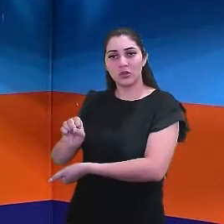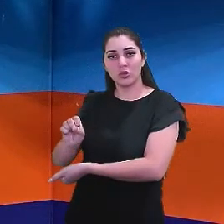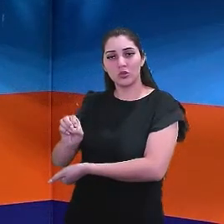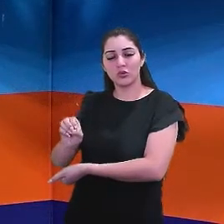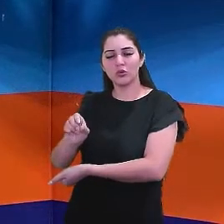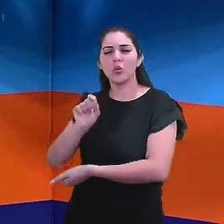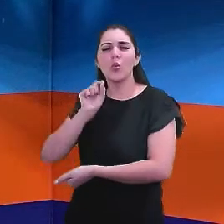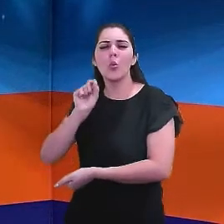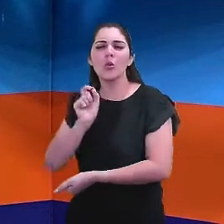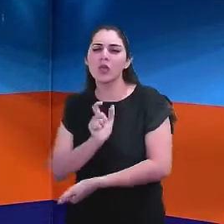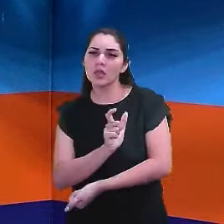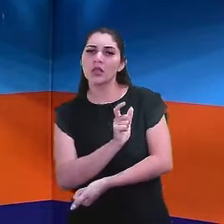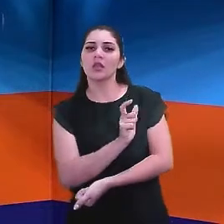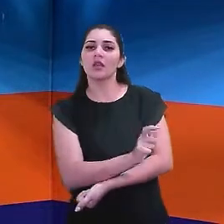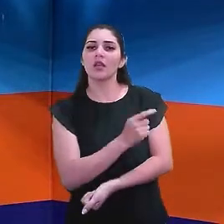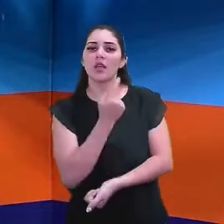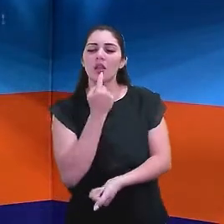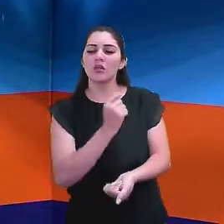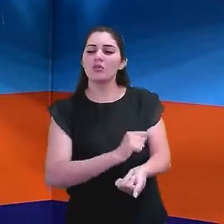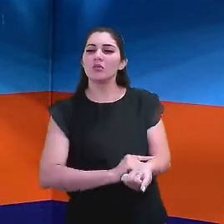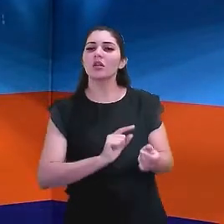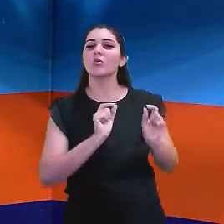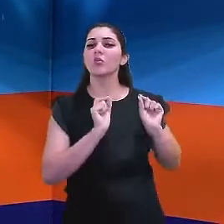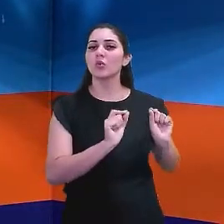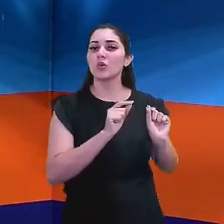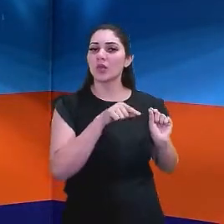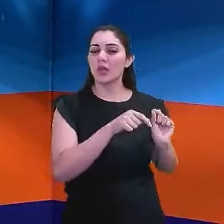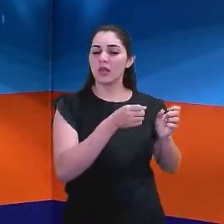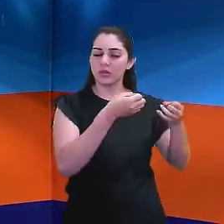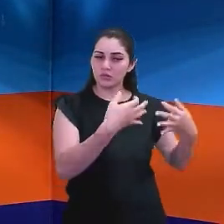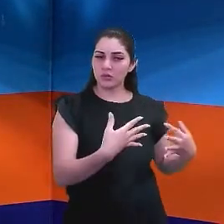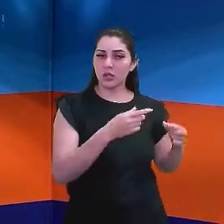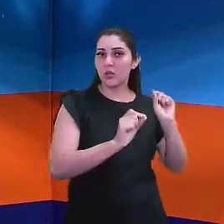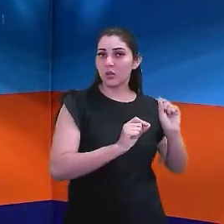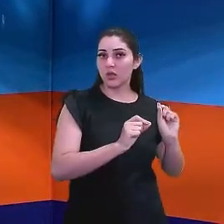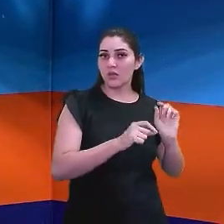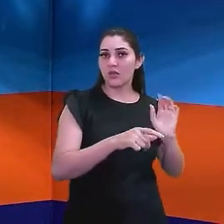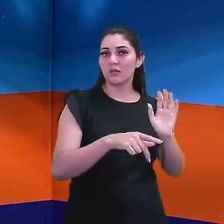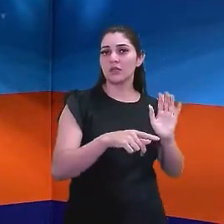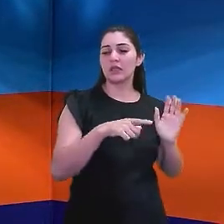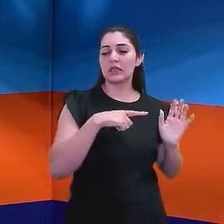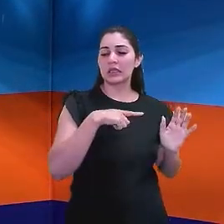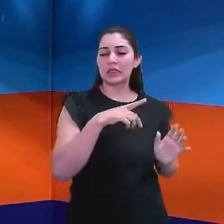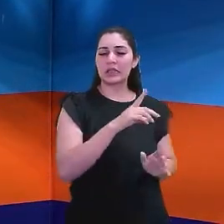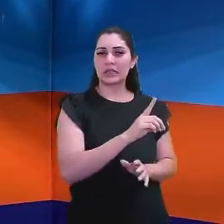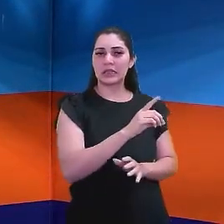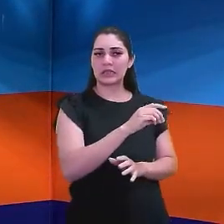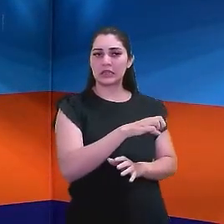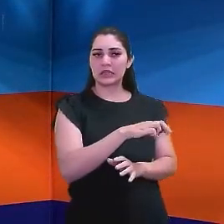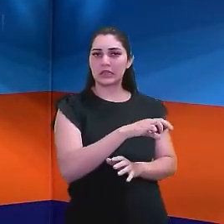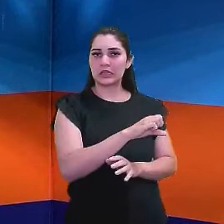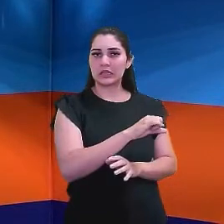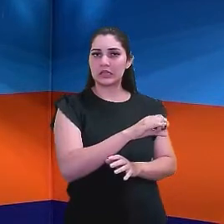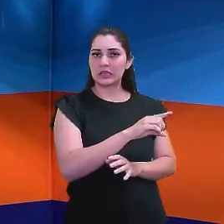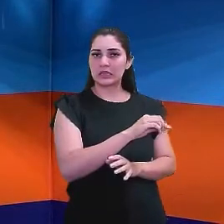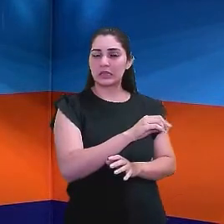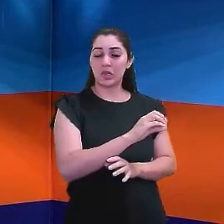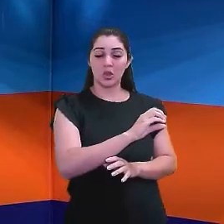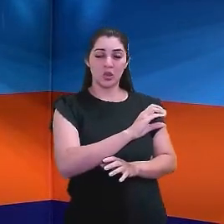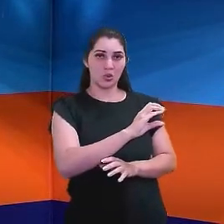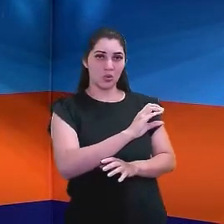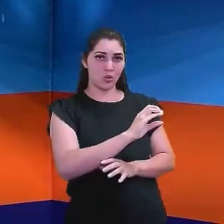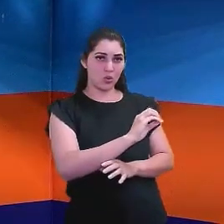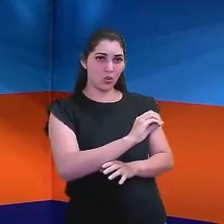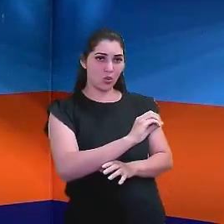sangue arterial? É um sangue que a gente pode dizer com muita propriedade que é um sangue que ele tem uma densidade de oxigênio muito alta. Ou seja, ele